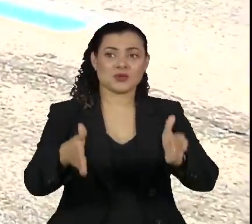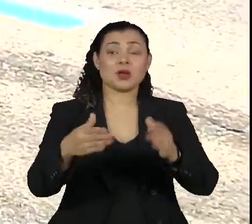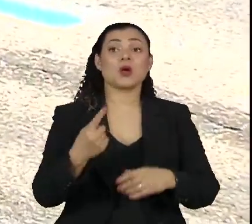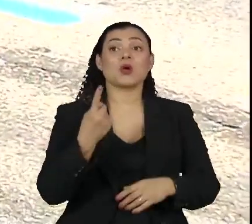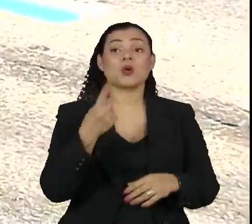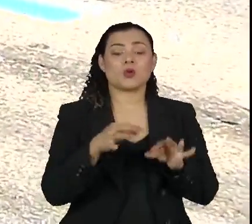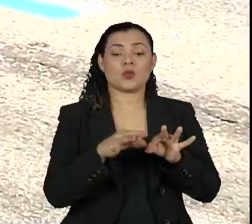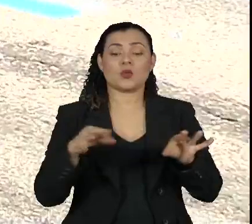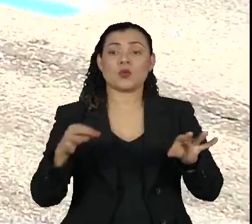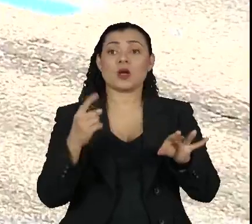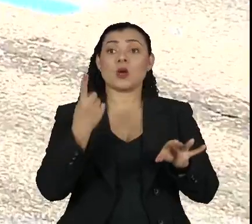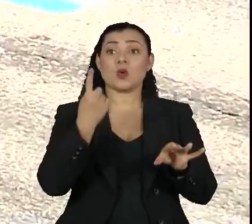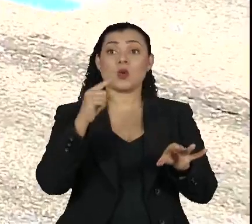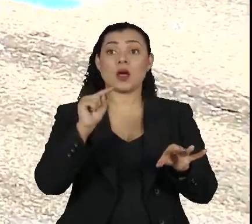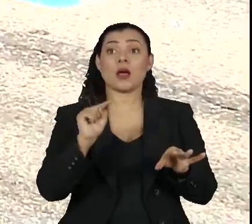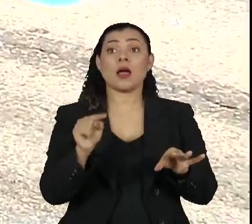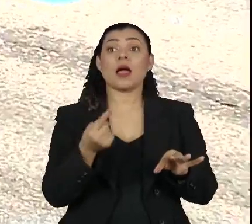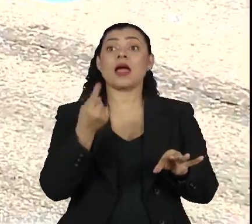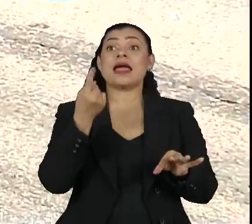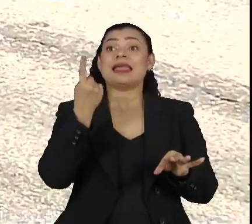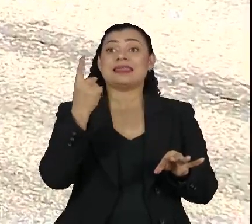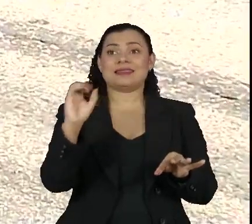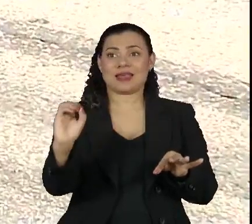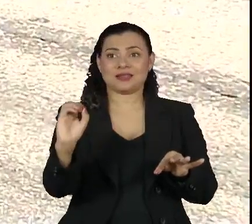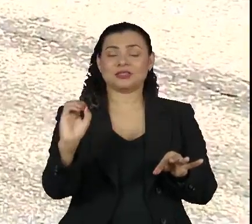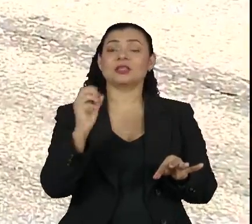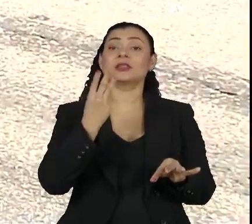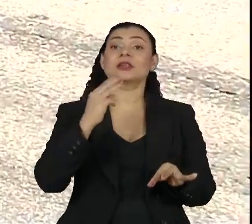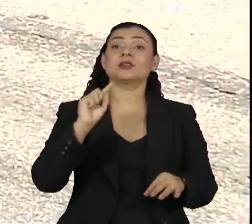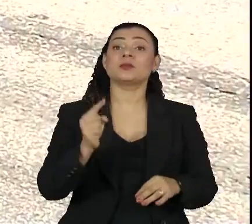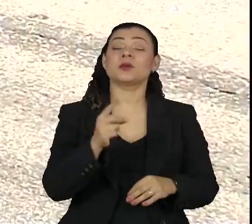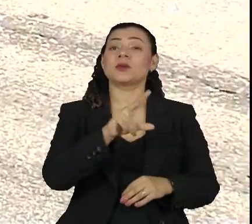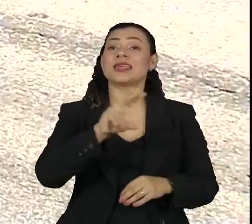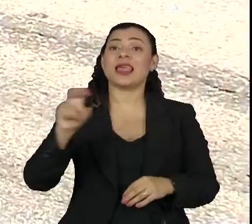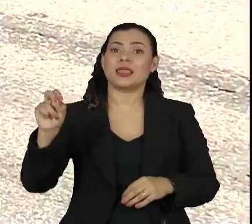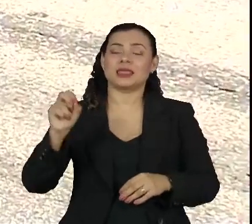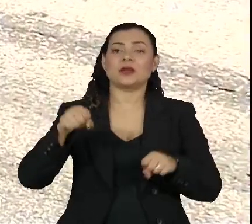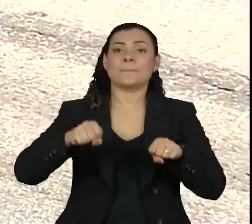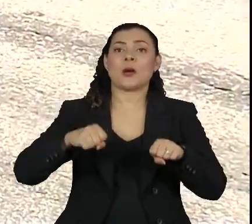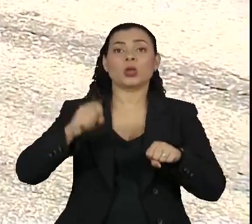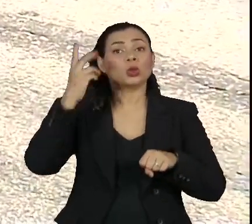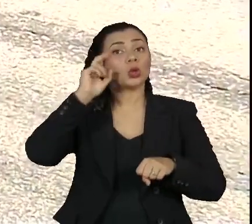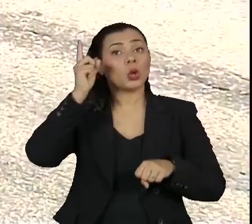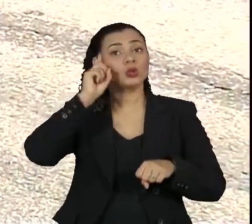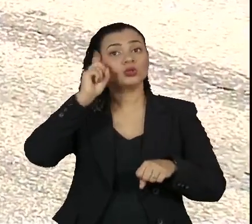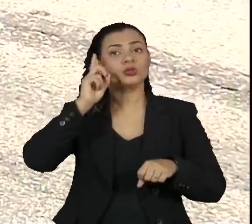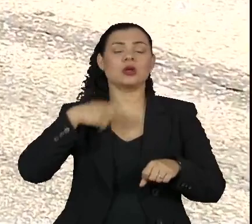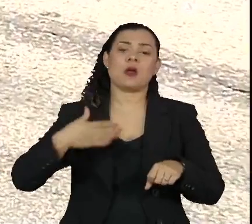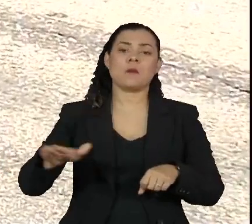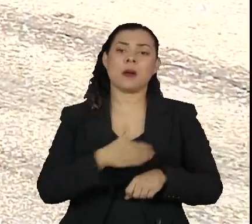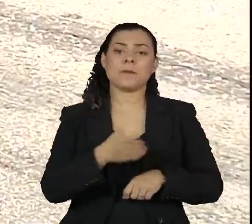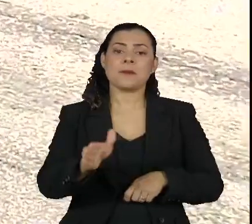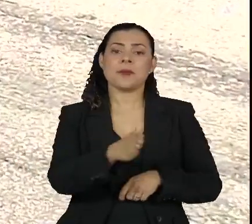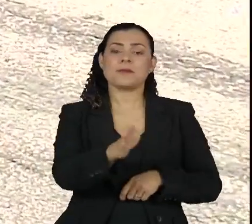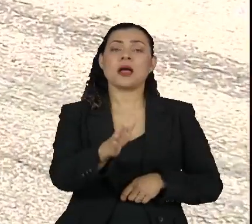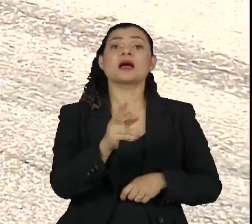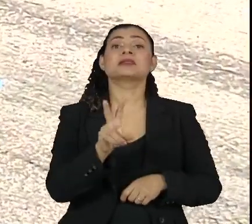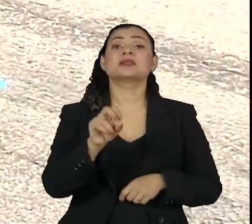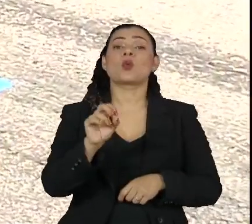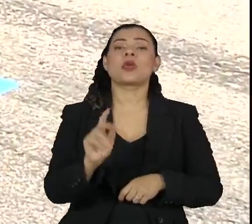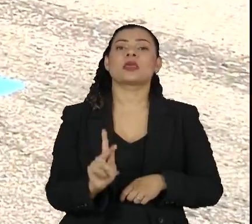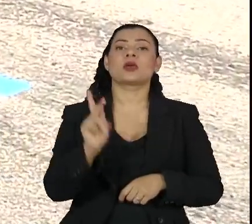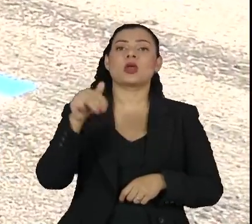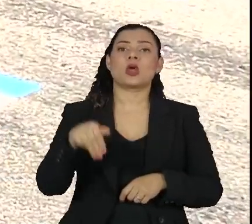1,10 M aqui circulam cerca de 3.500 motos todos os dias com velocidade máxima de 50